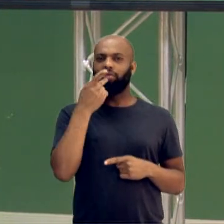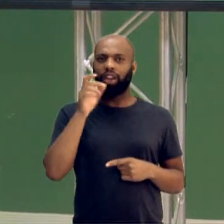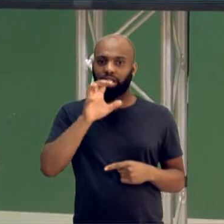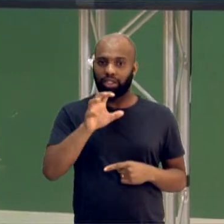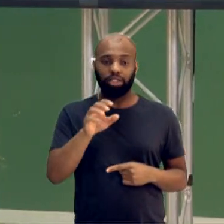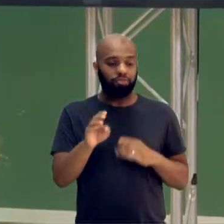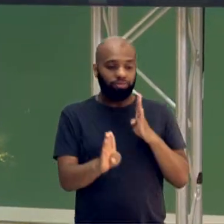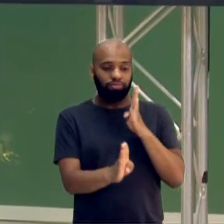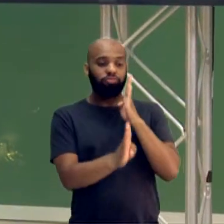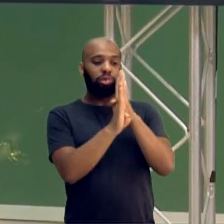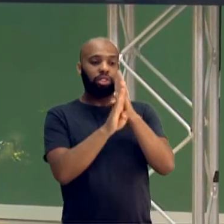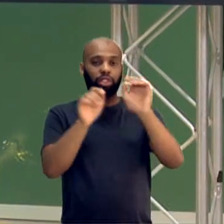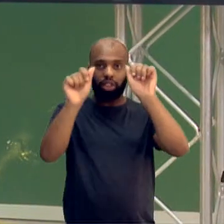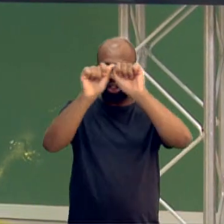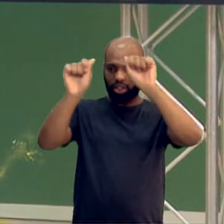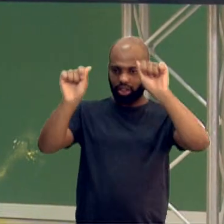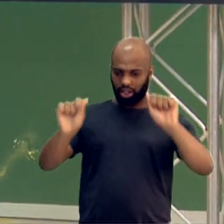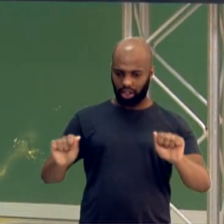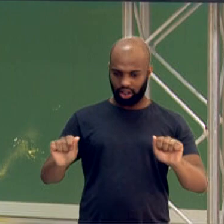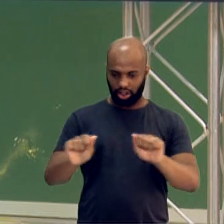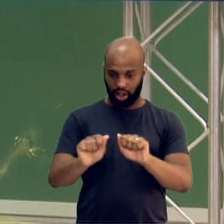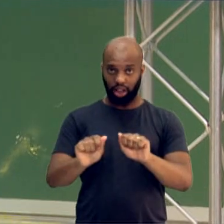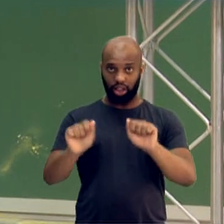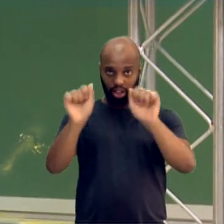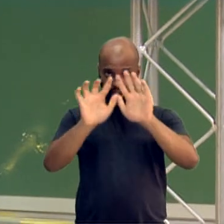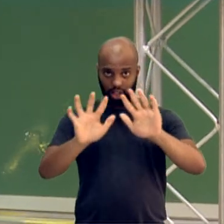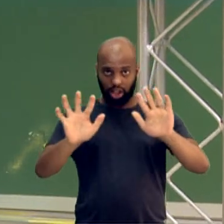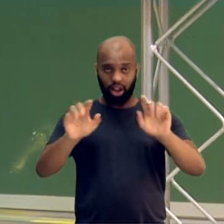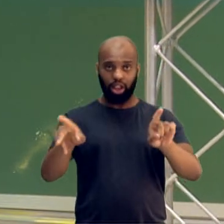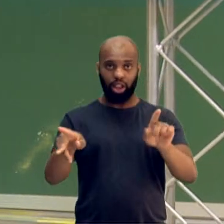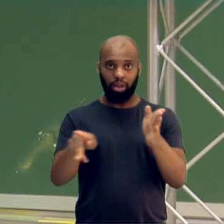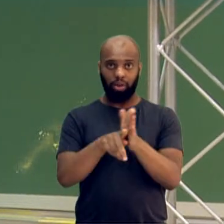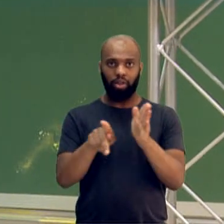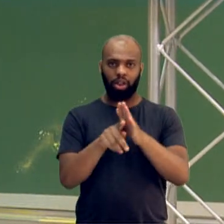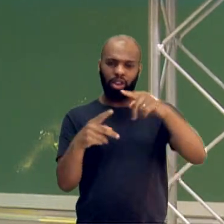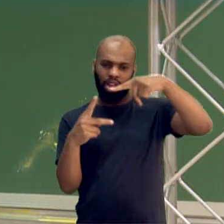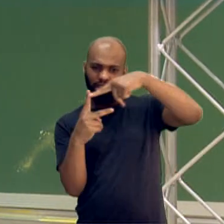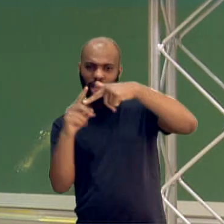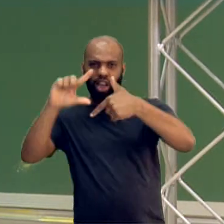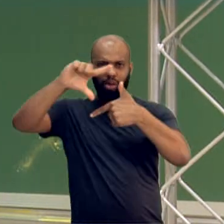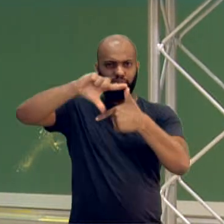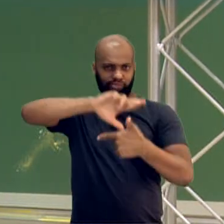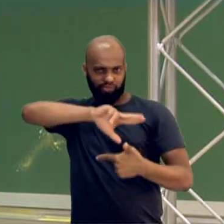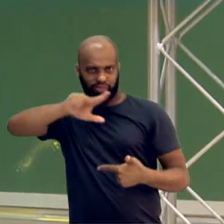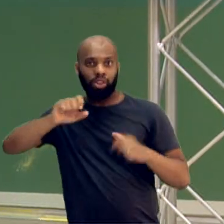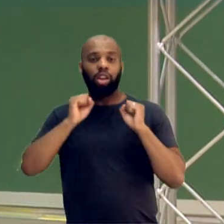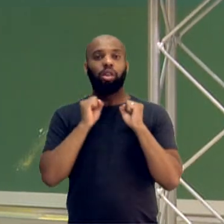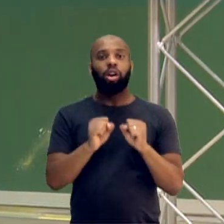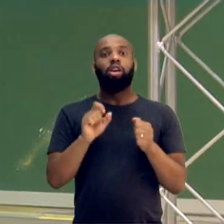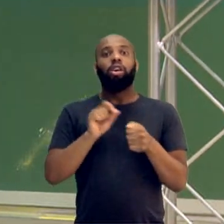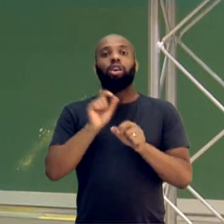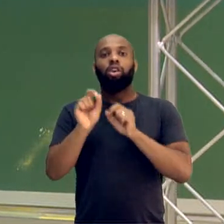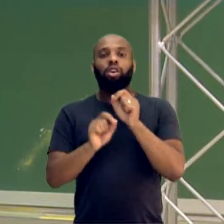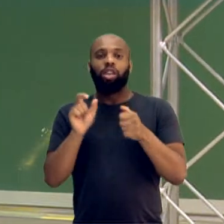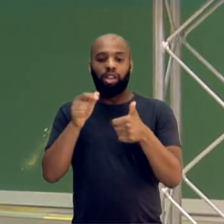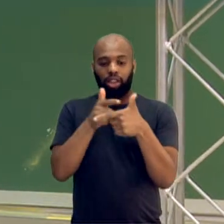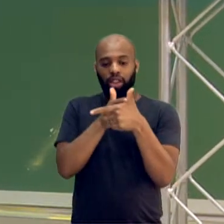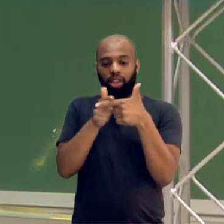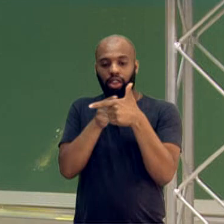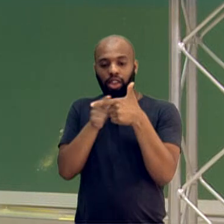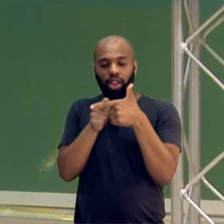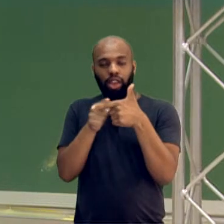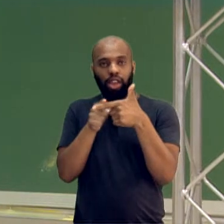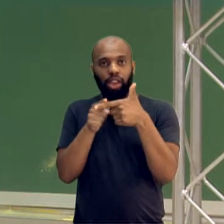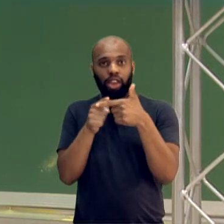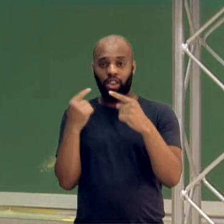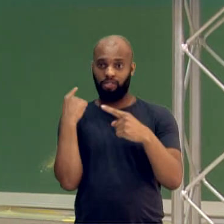para encontrar a área de um quadrilátero, basta simplificar da seguinte forma: multiplicar o seu comprimento pela